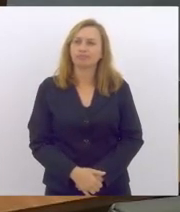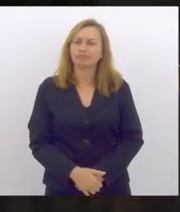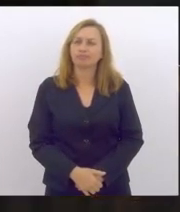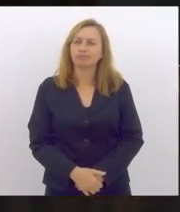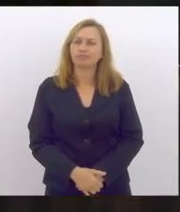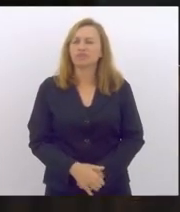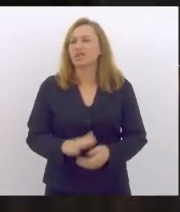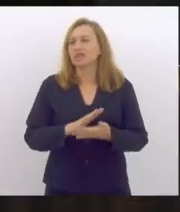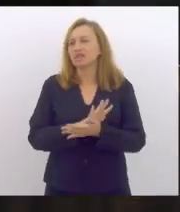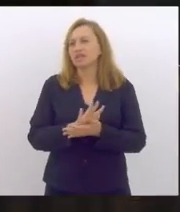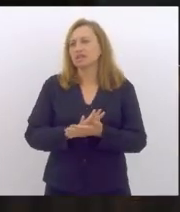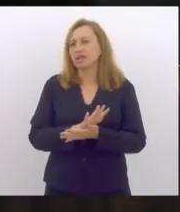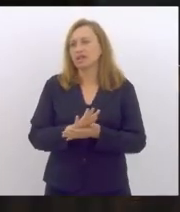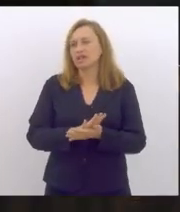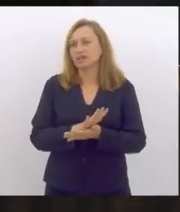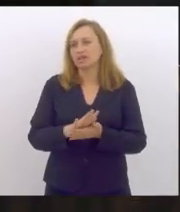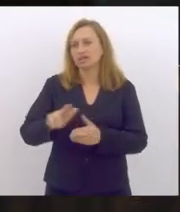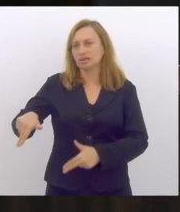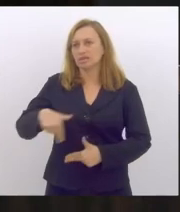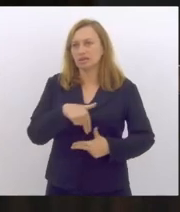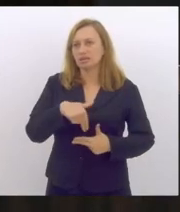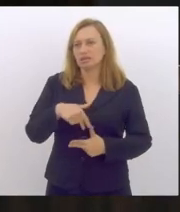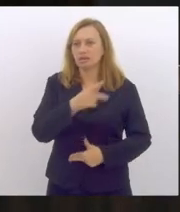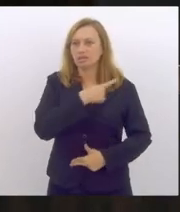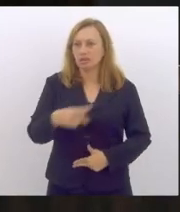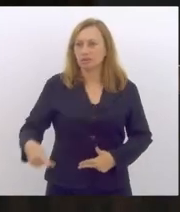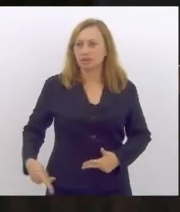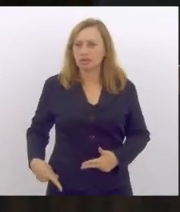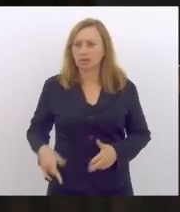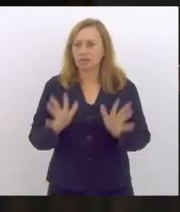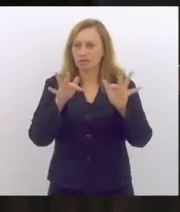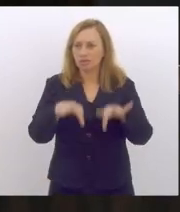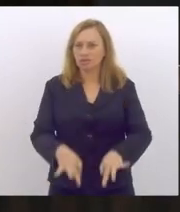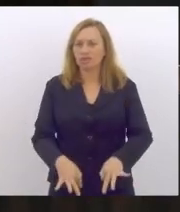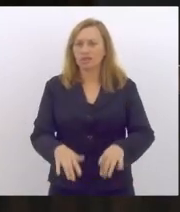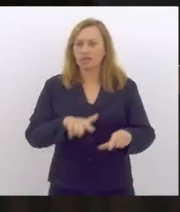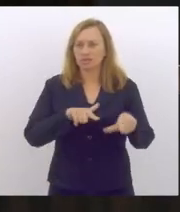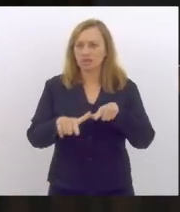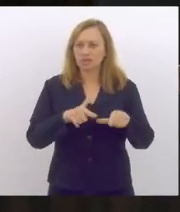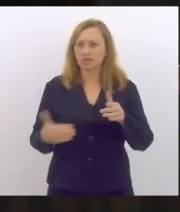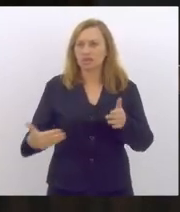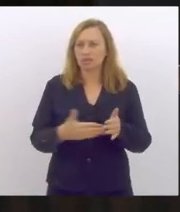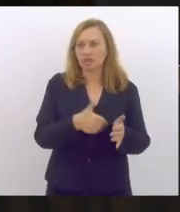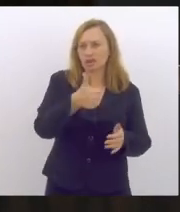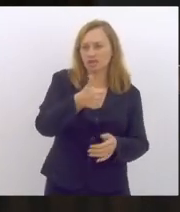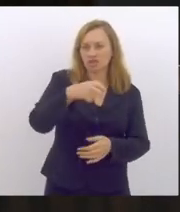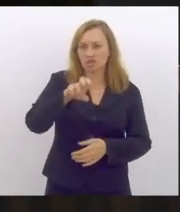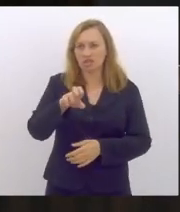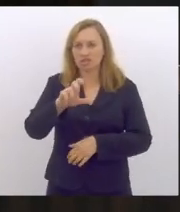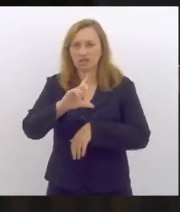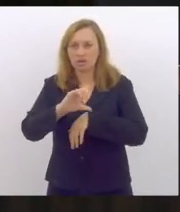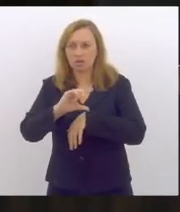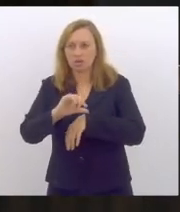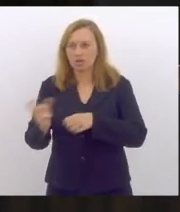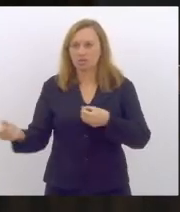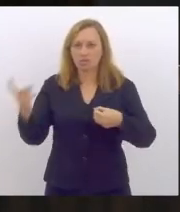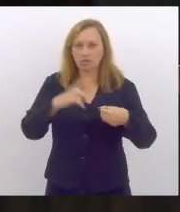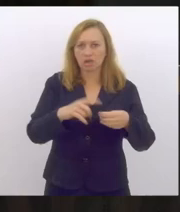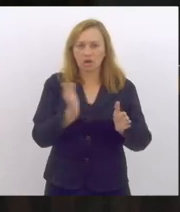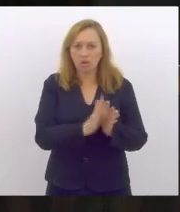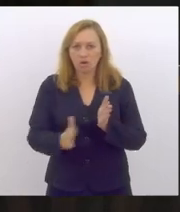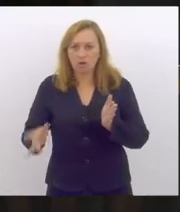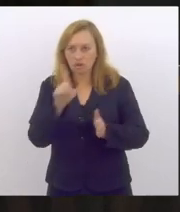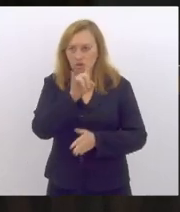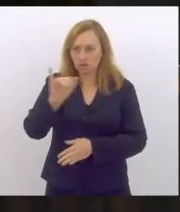não havendo mais oradores escritos à presidência suspende os trabalhos até às 15 horas quando retornaremos